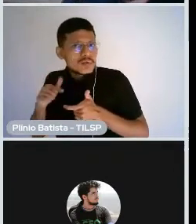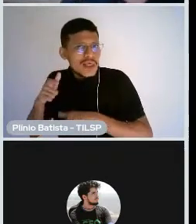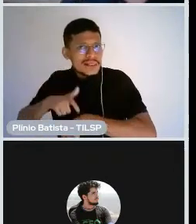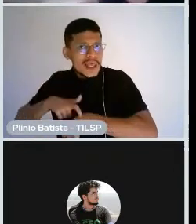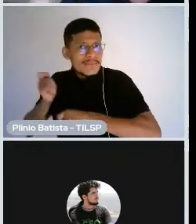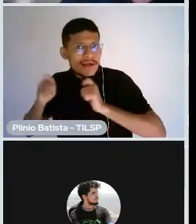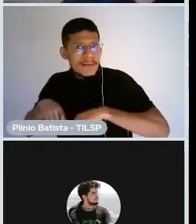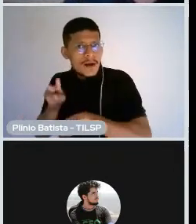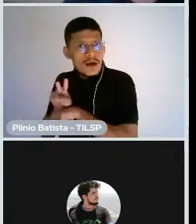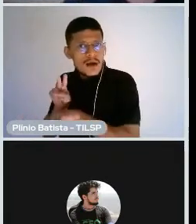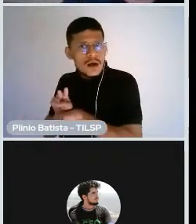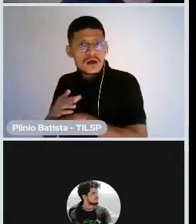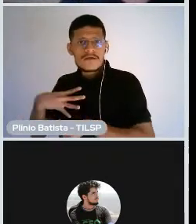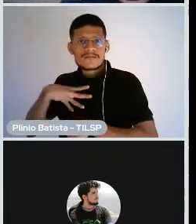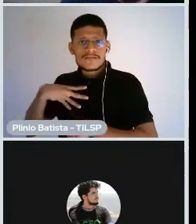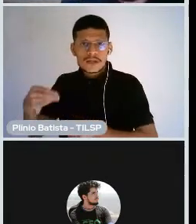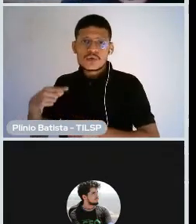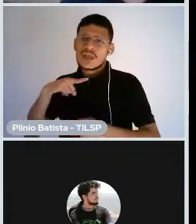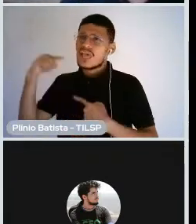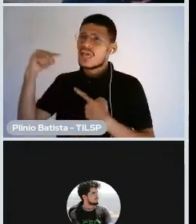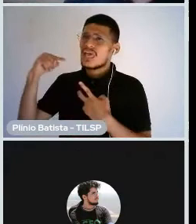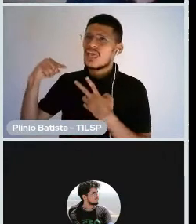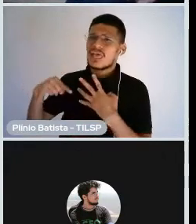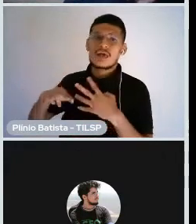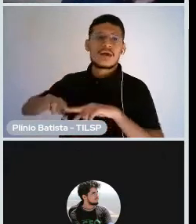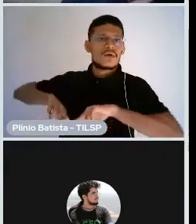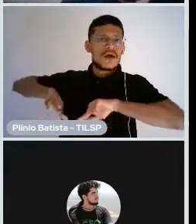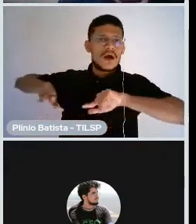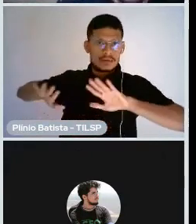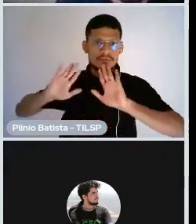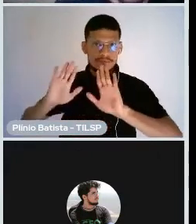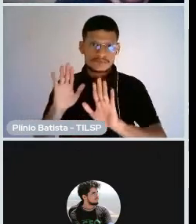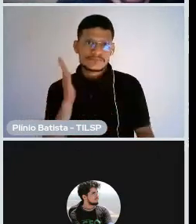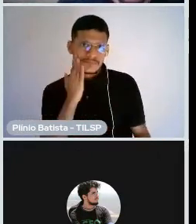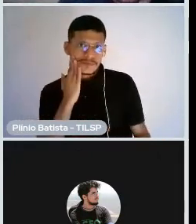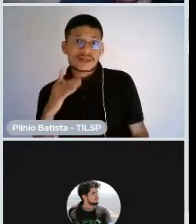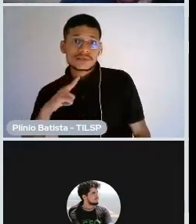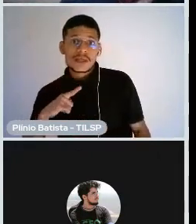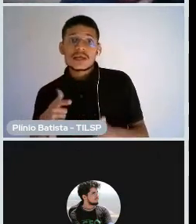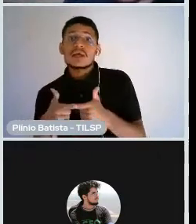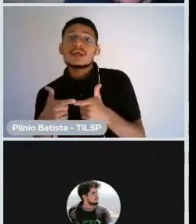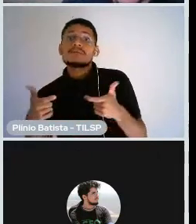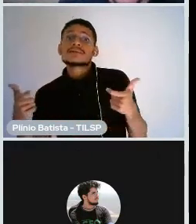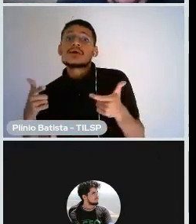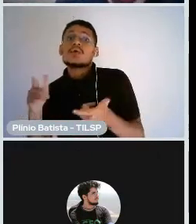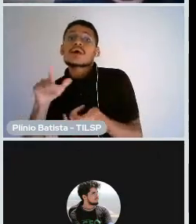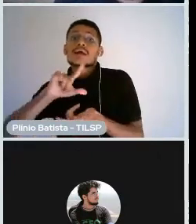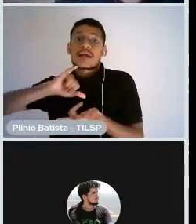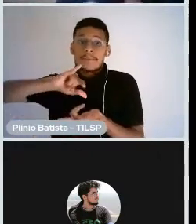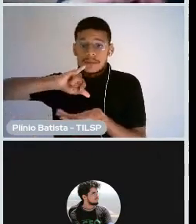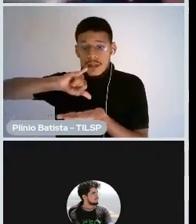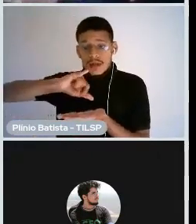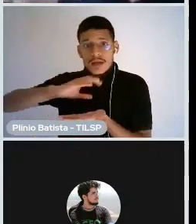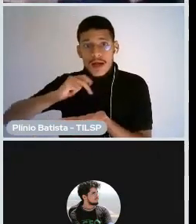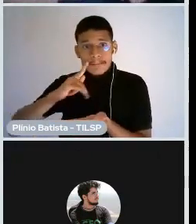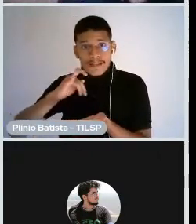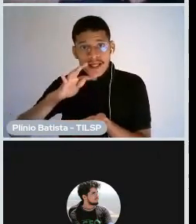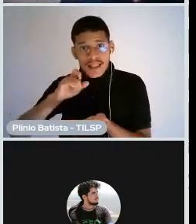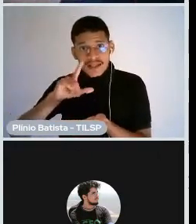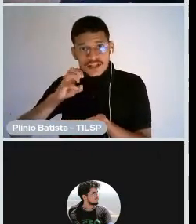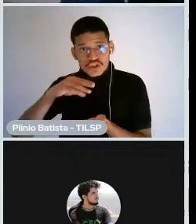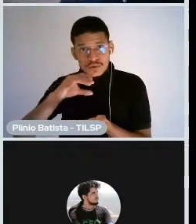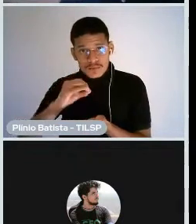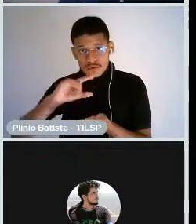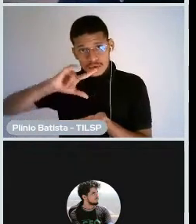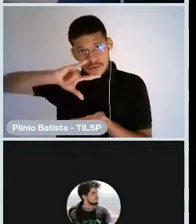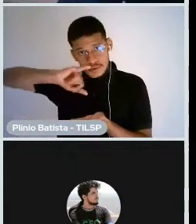filhos, já outras prioridades surgem, né? E aí você já tem uma expansão maior do capitalismo na fase 3, aí basicamente uma hegemonia,